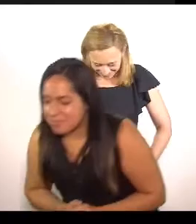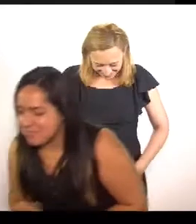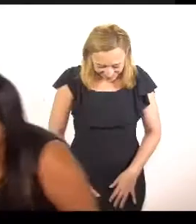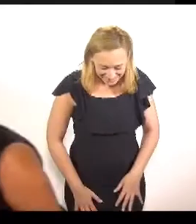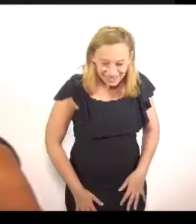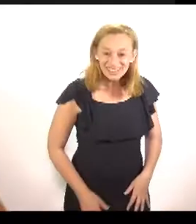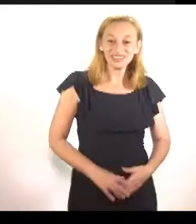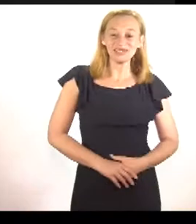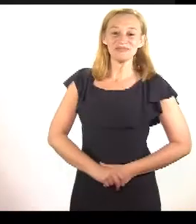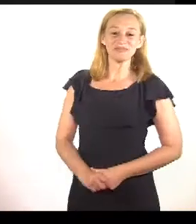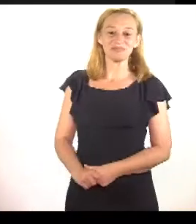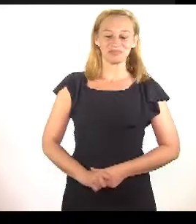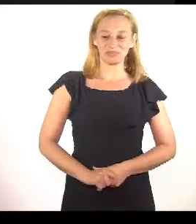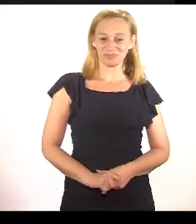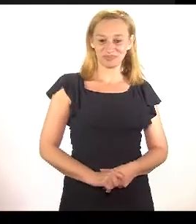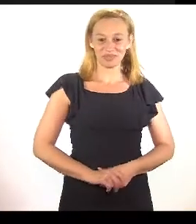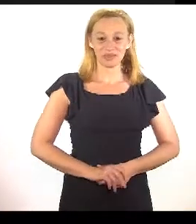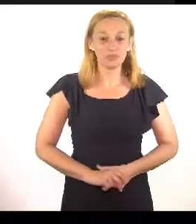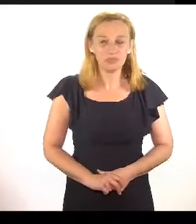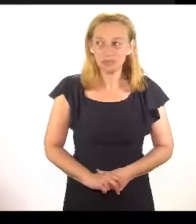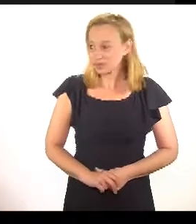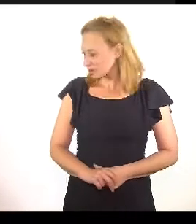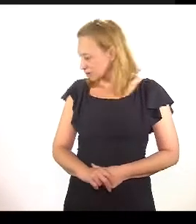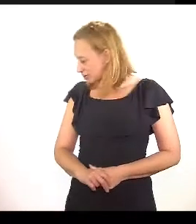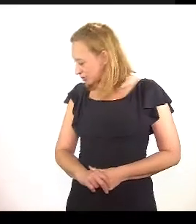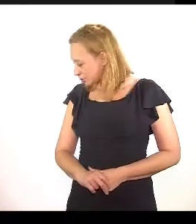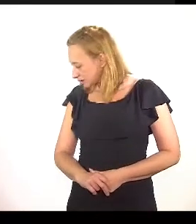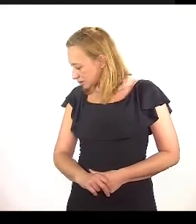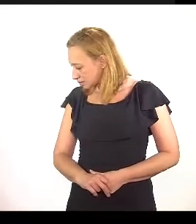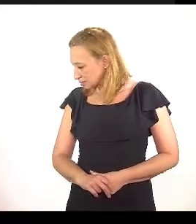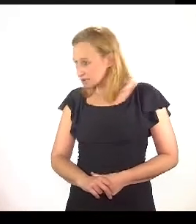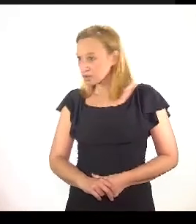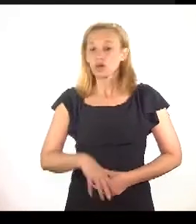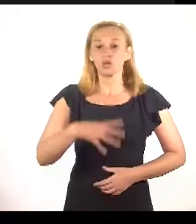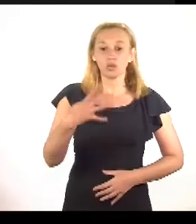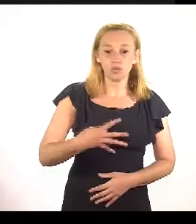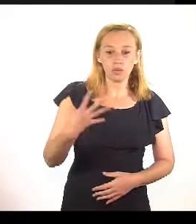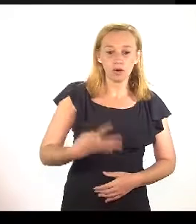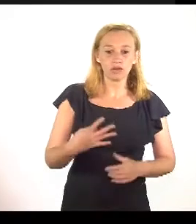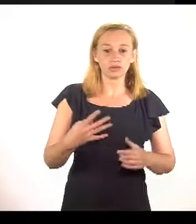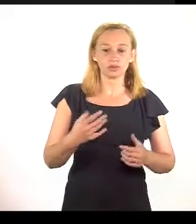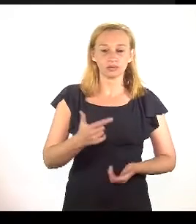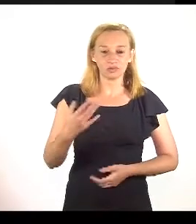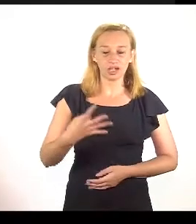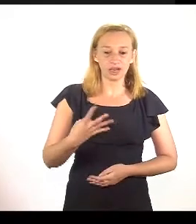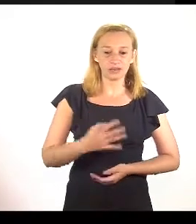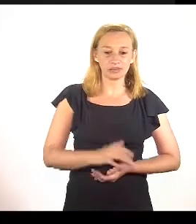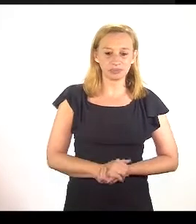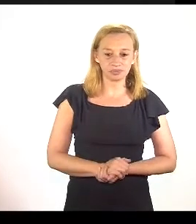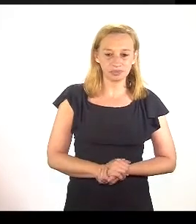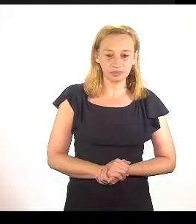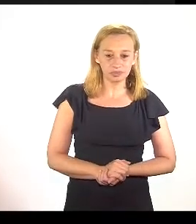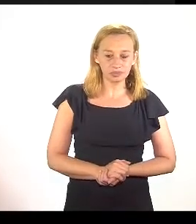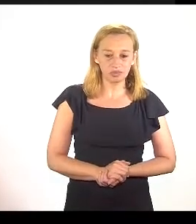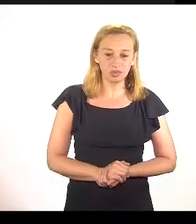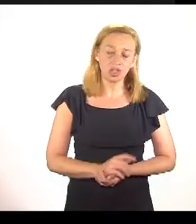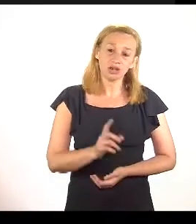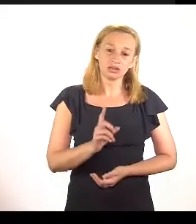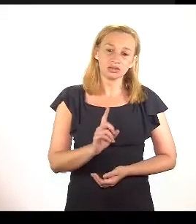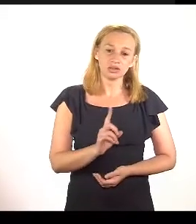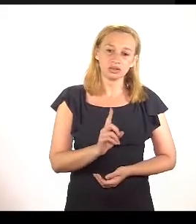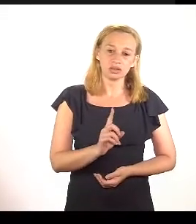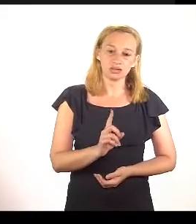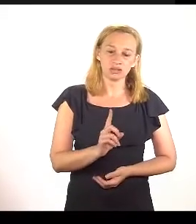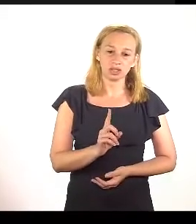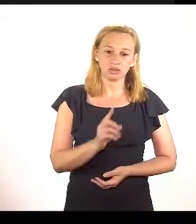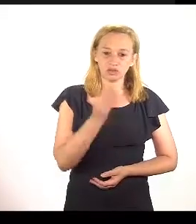em 4º lugar, não fica nem em 2º, 3º, não. Em 4º lugar. Não pode, não desmerecendo os outros